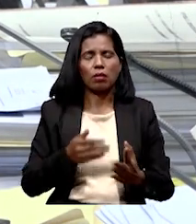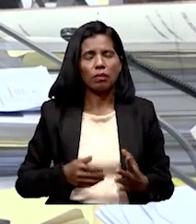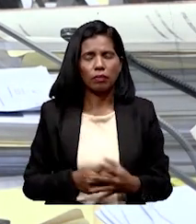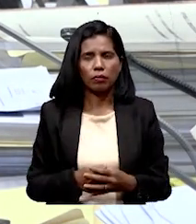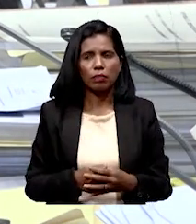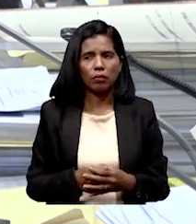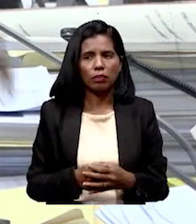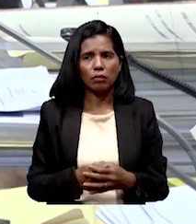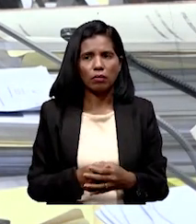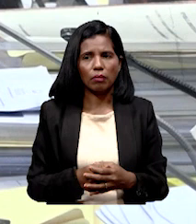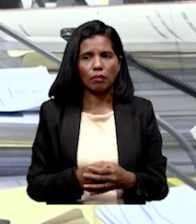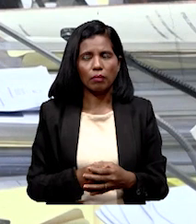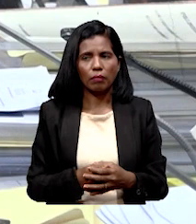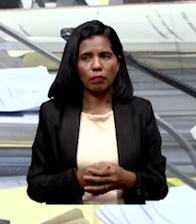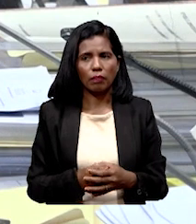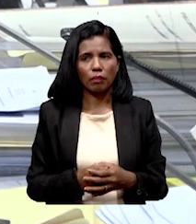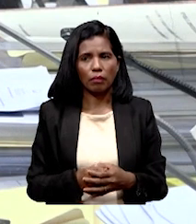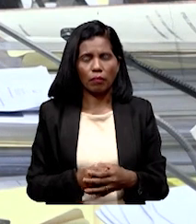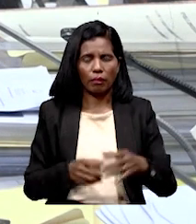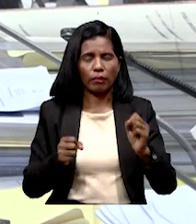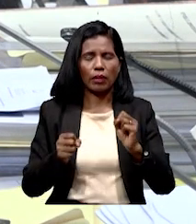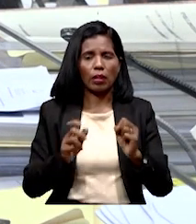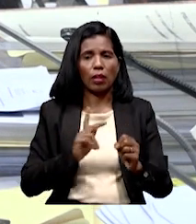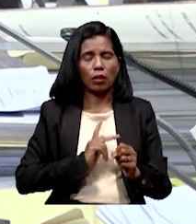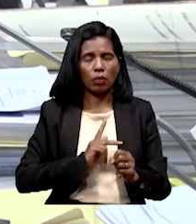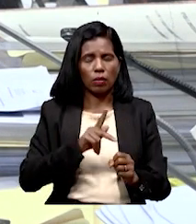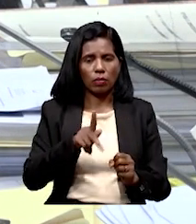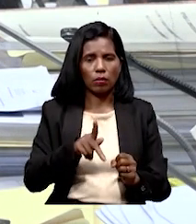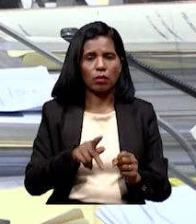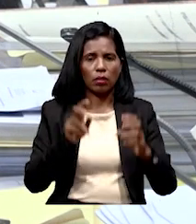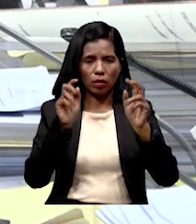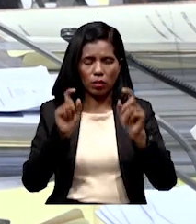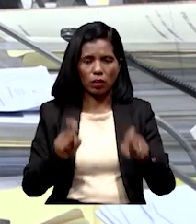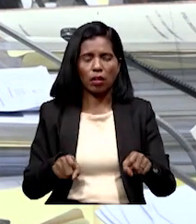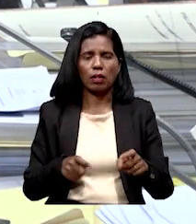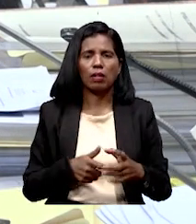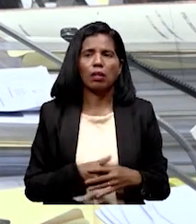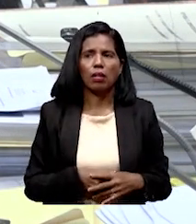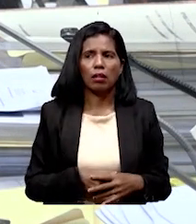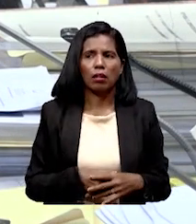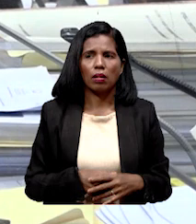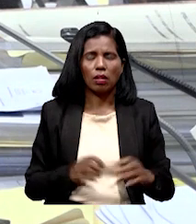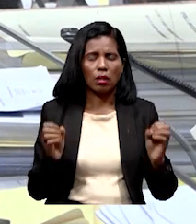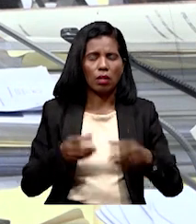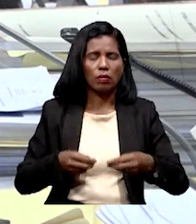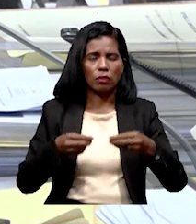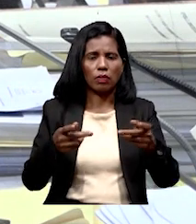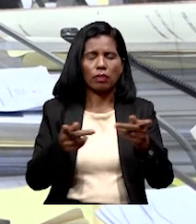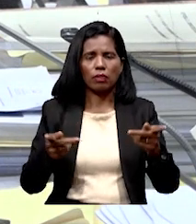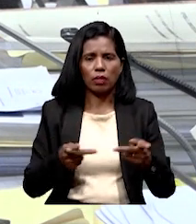e renebe mai, né? Culuhum mai, né? Nemos tem que lá fofa tinta, ainda nem